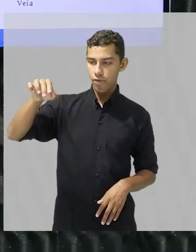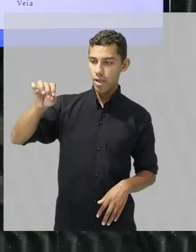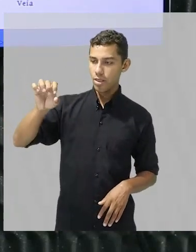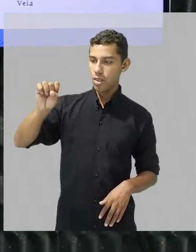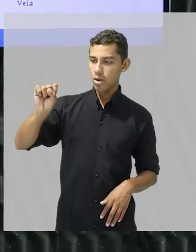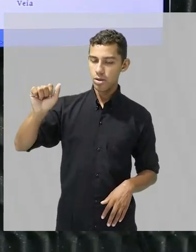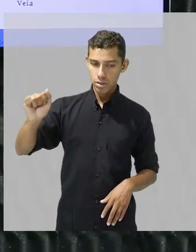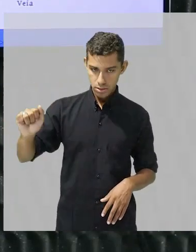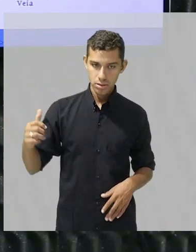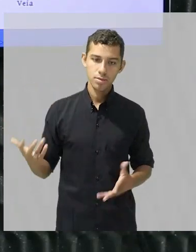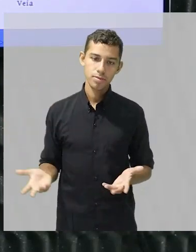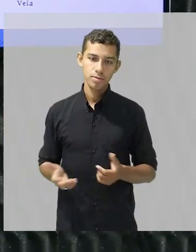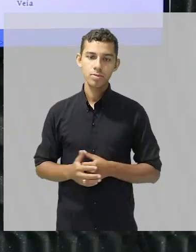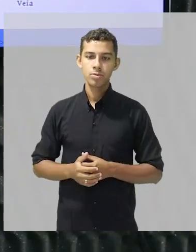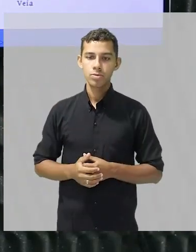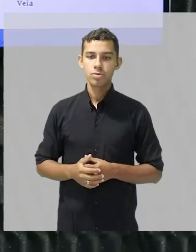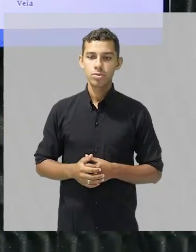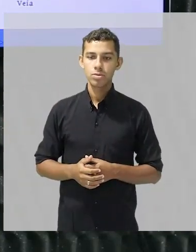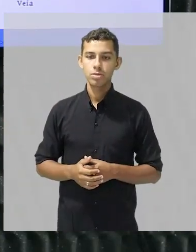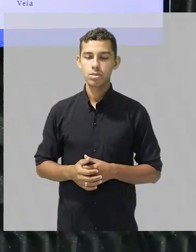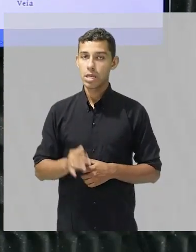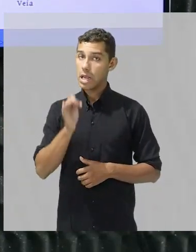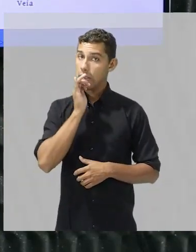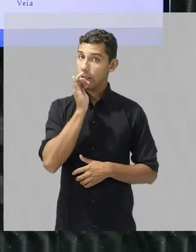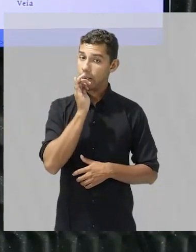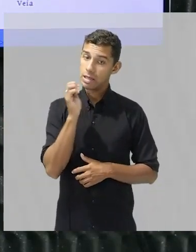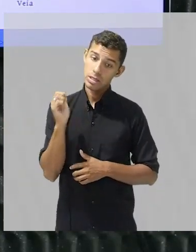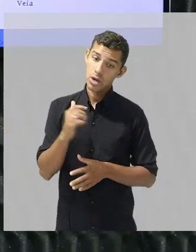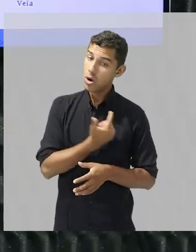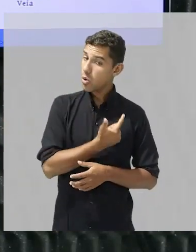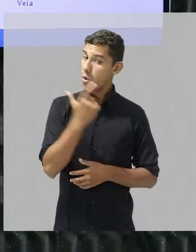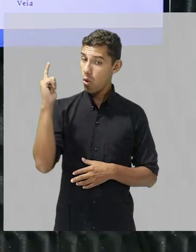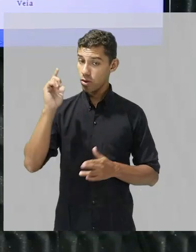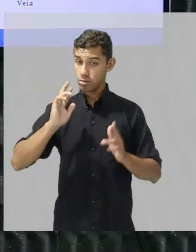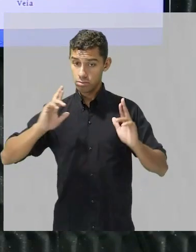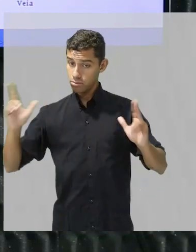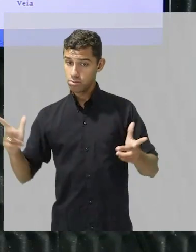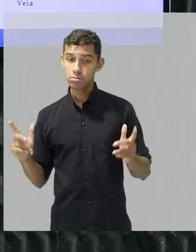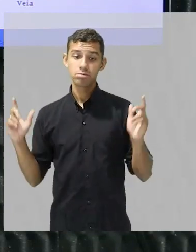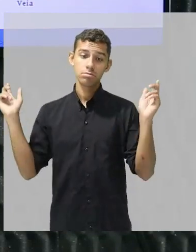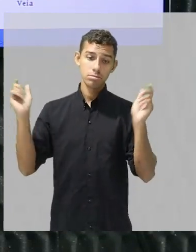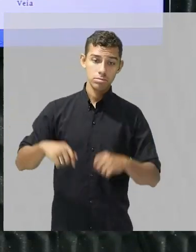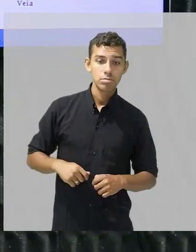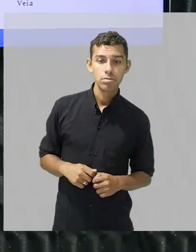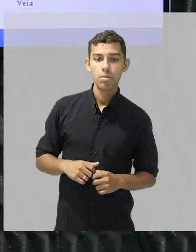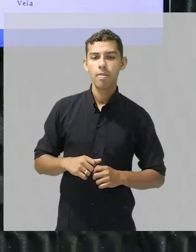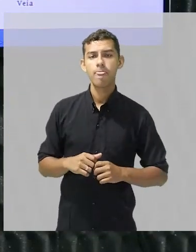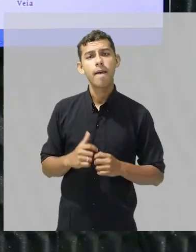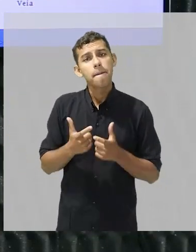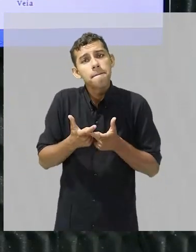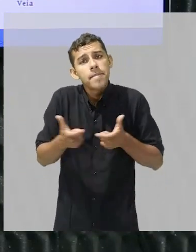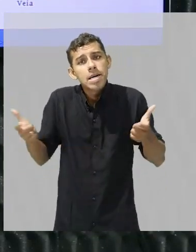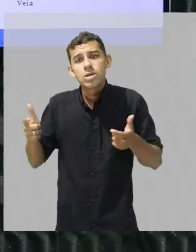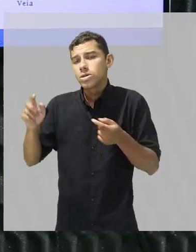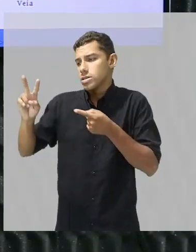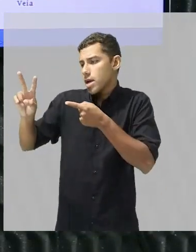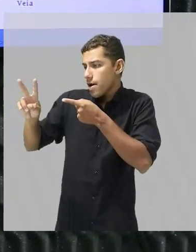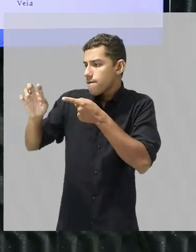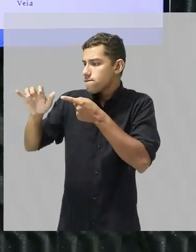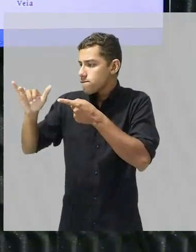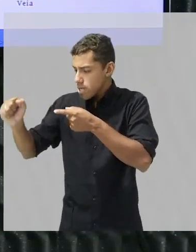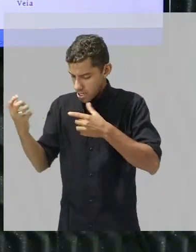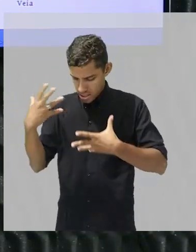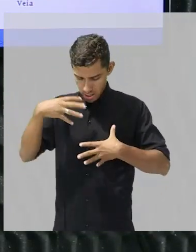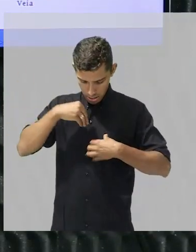dentro das veias. Uma outra diferença que a gente pode mencionar também é o seguinte: a maior parte das veias do